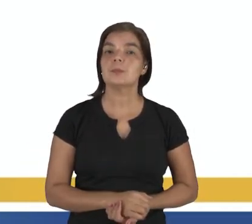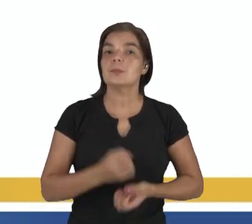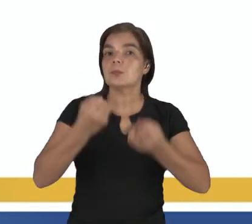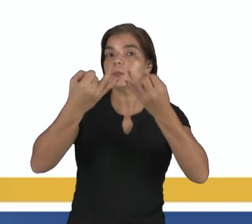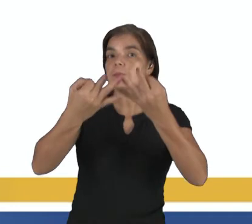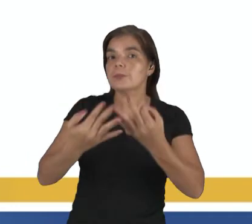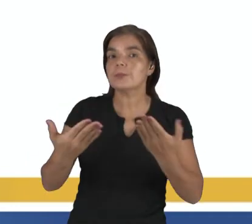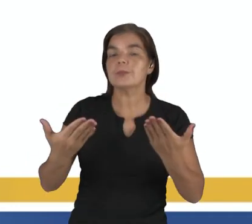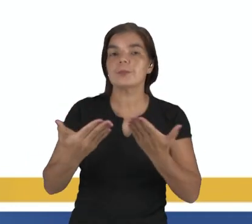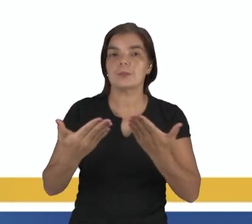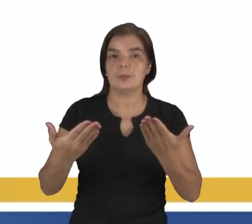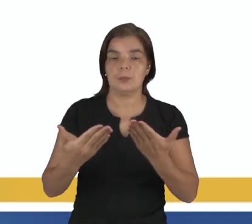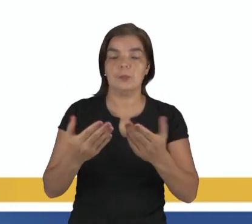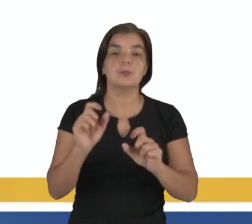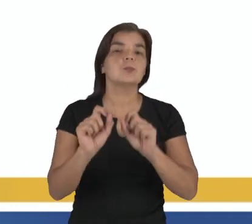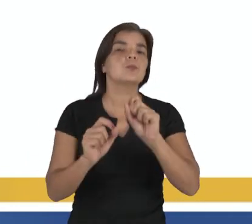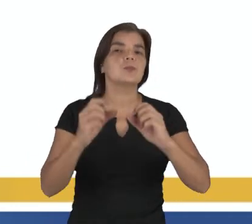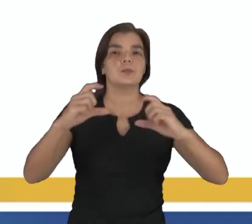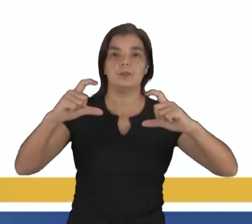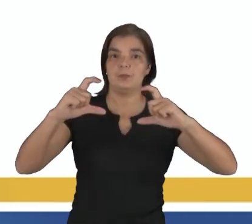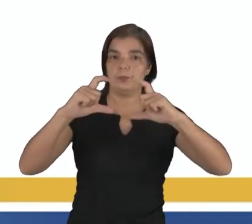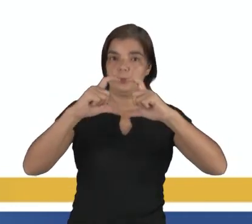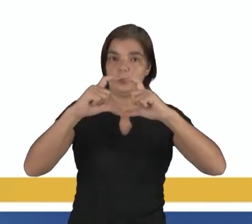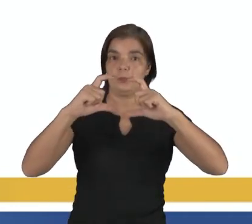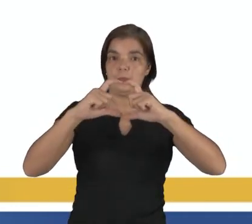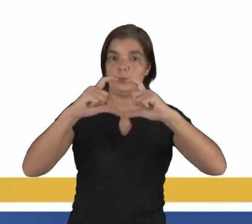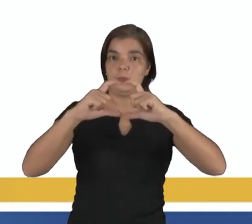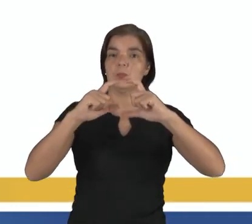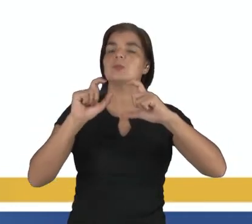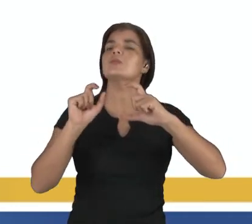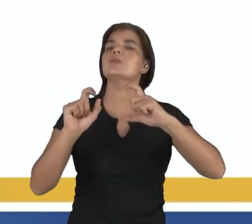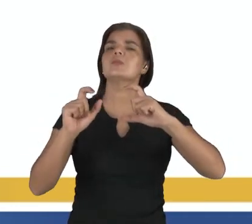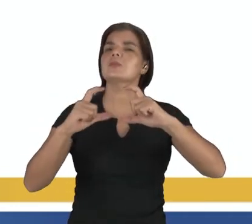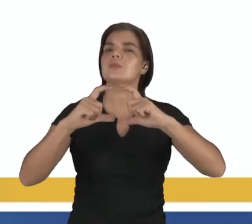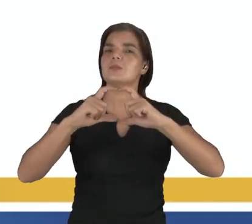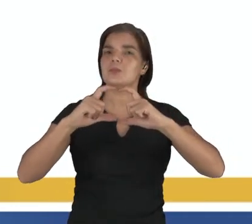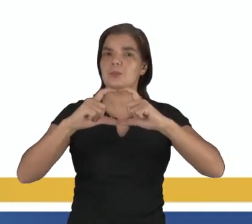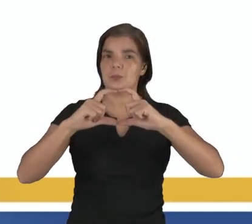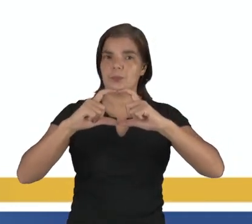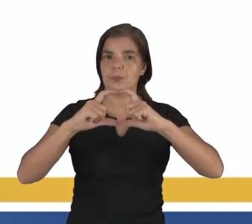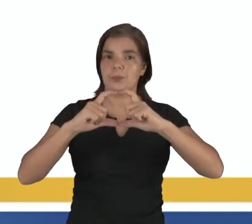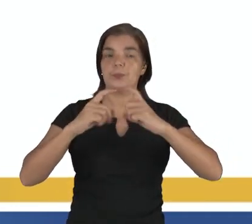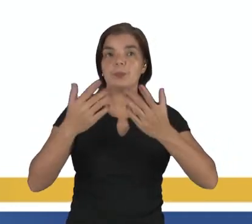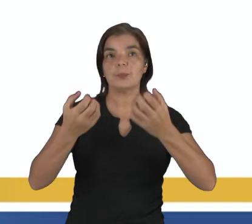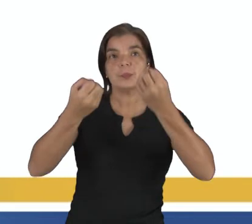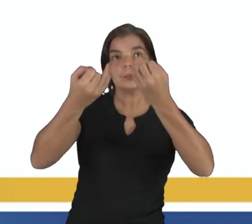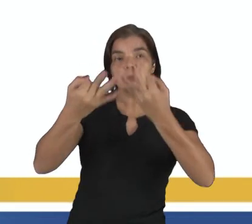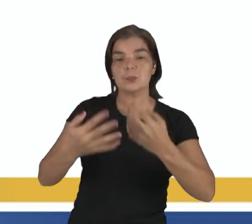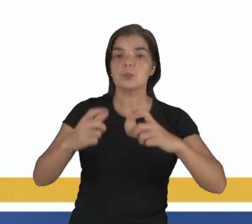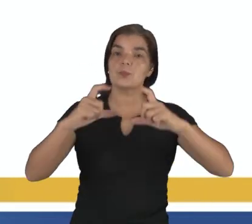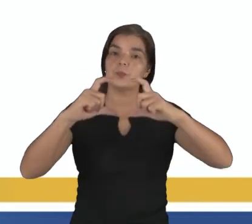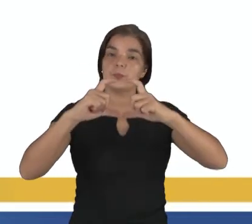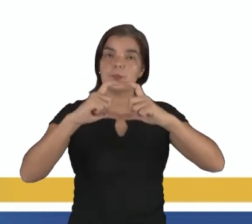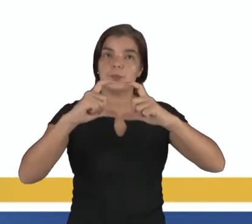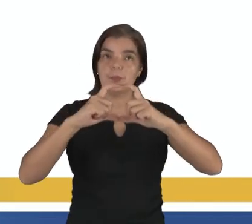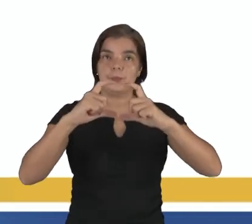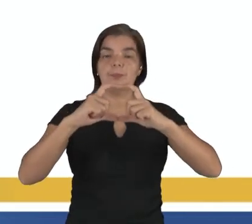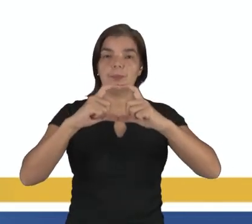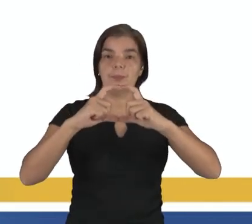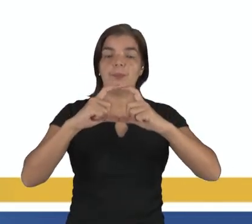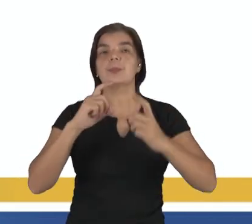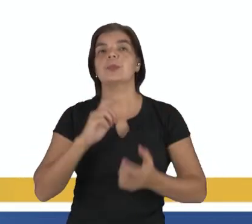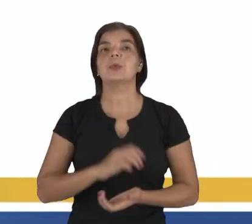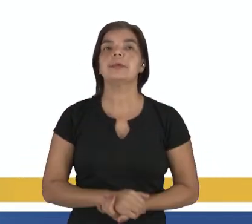Vamos falar agora do círculo. O que é um círculo? A definição do círculo,